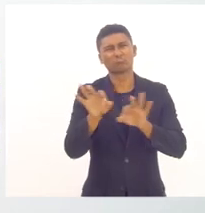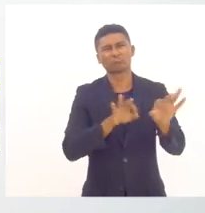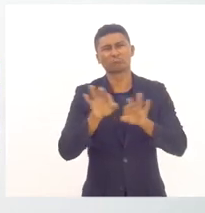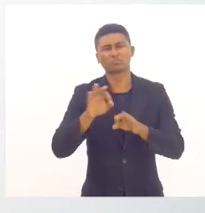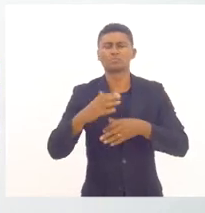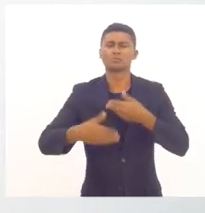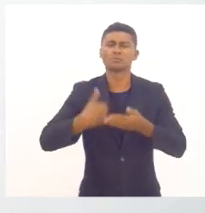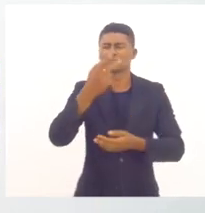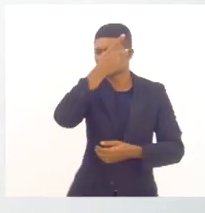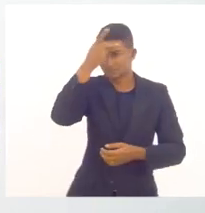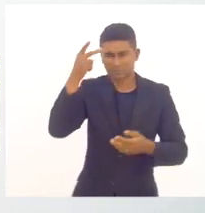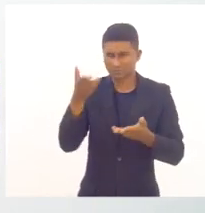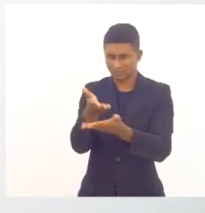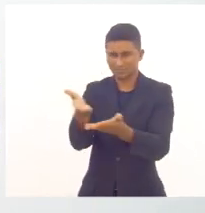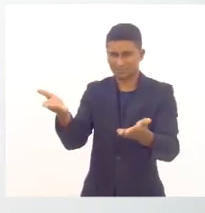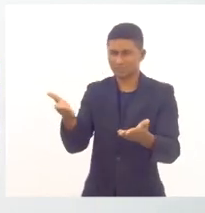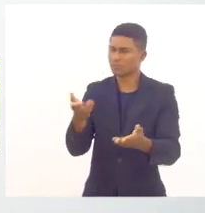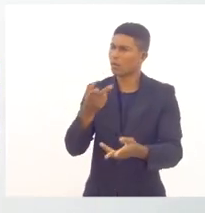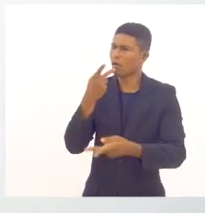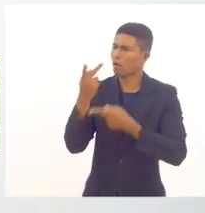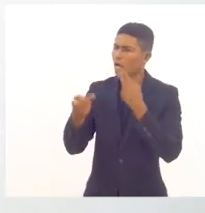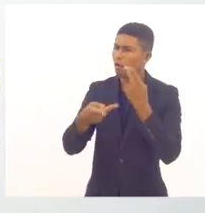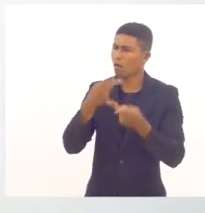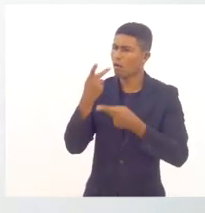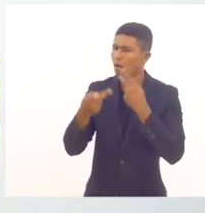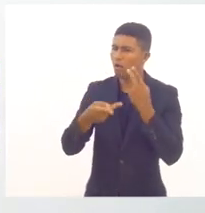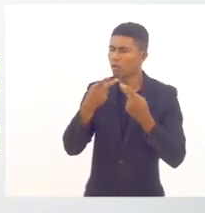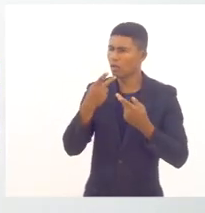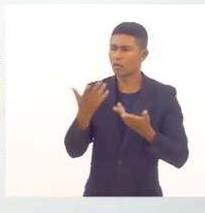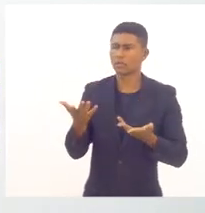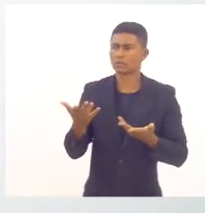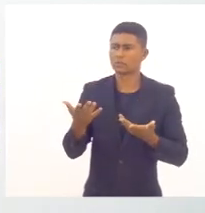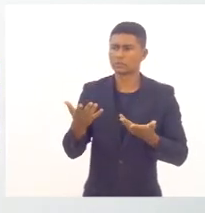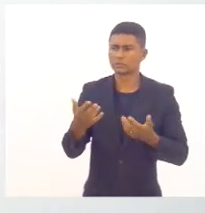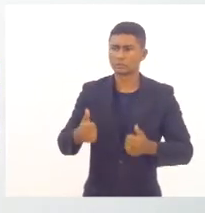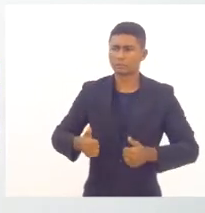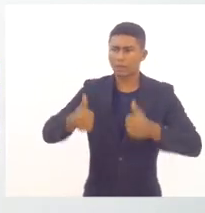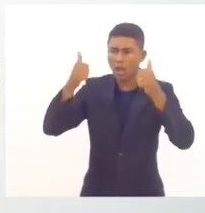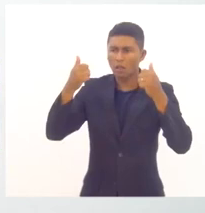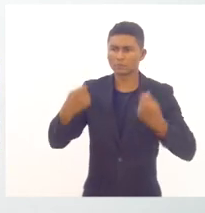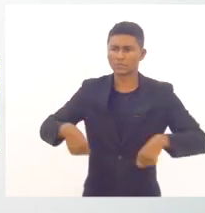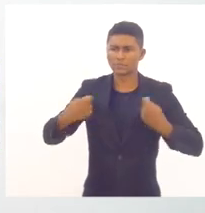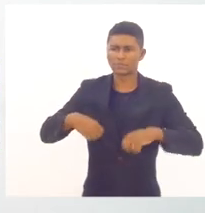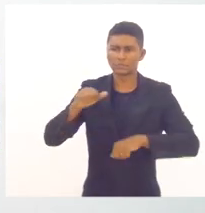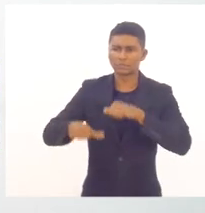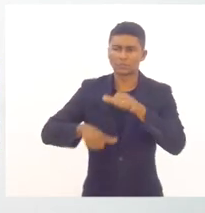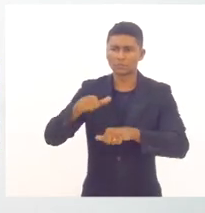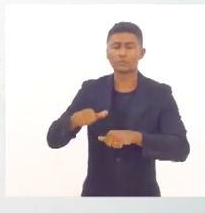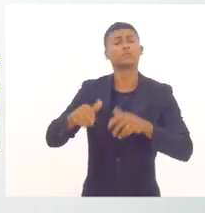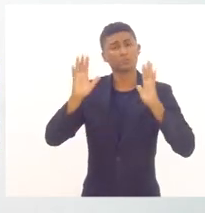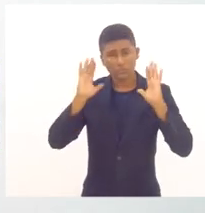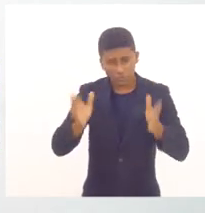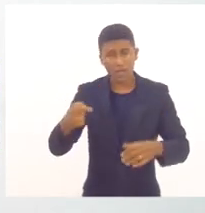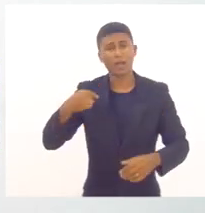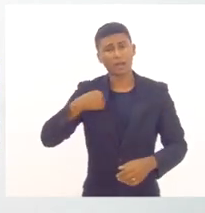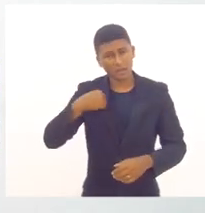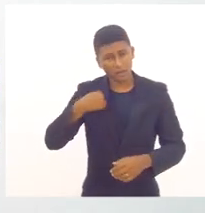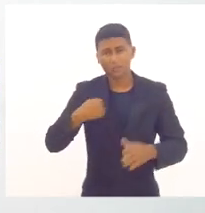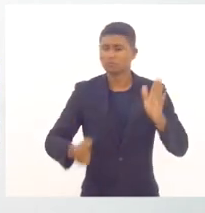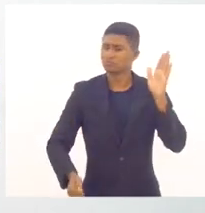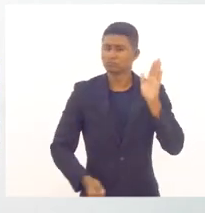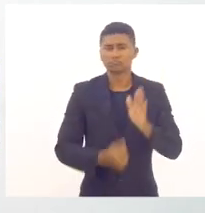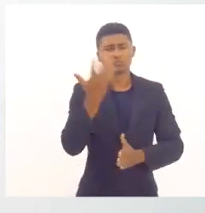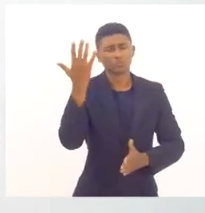pessoas, né, que tem que melhorar, tem que atualizar. Então, eu já modifiquei leis